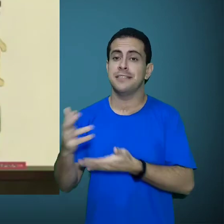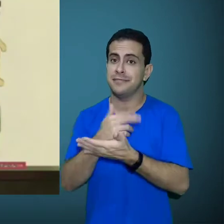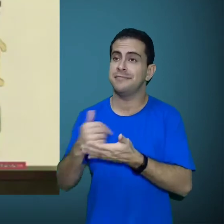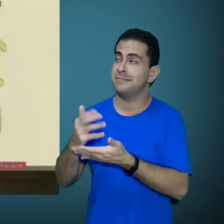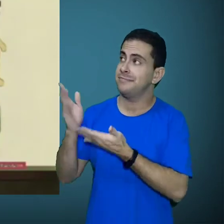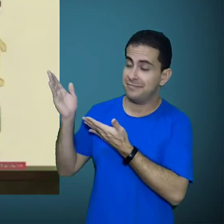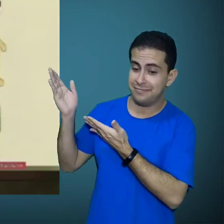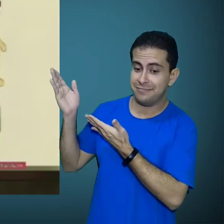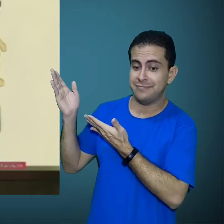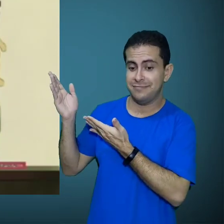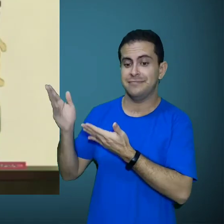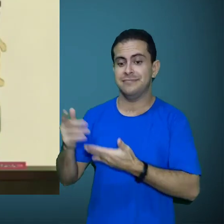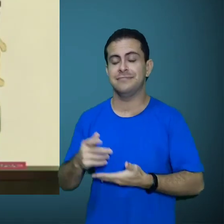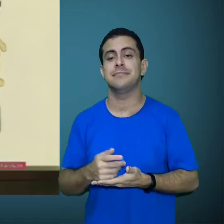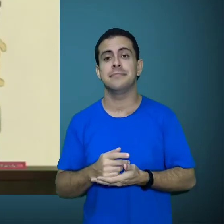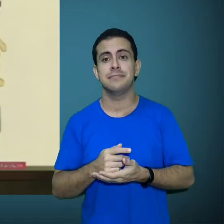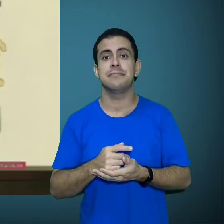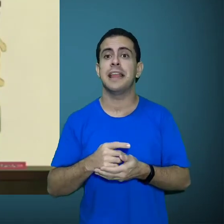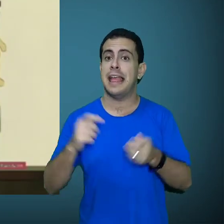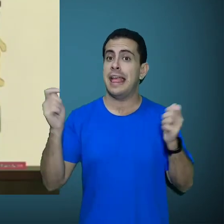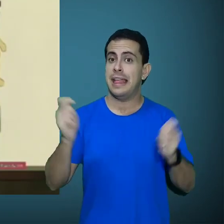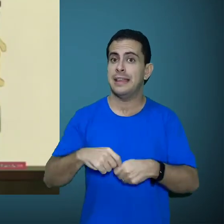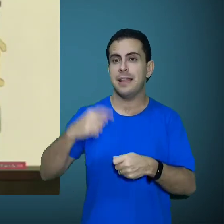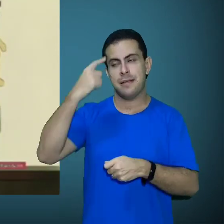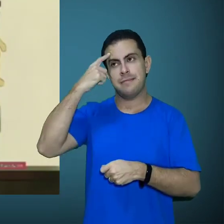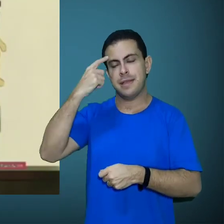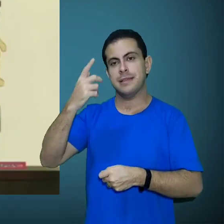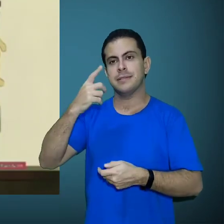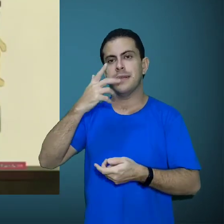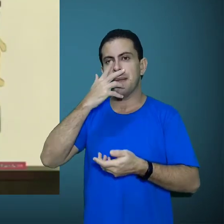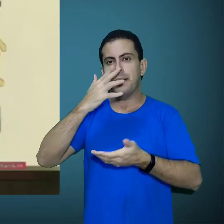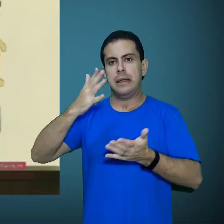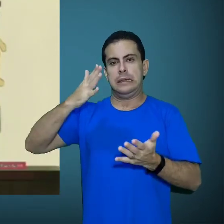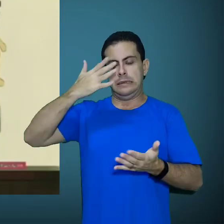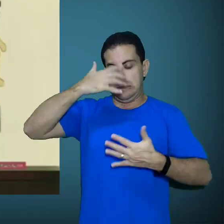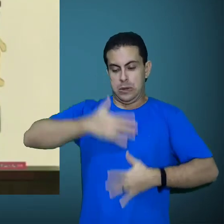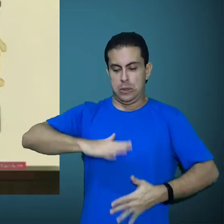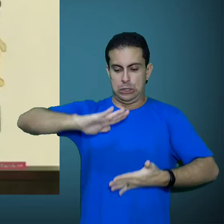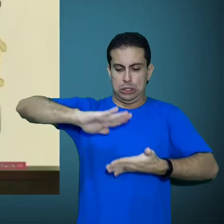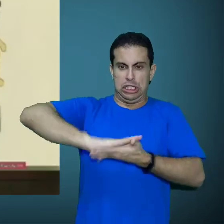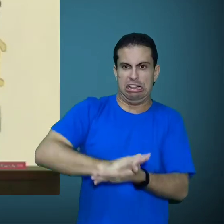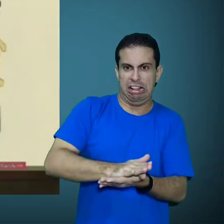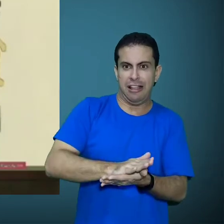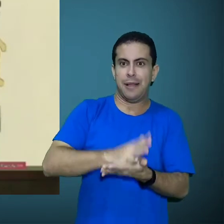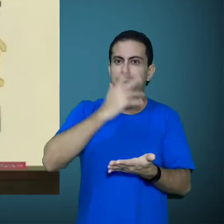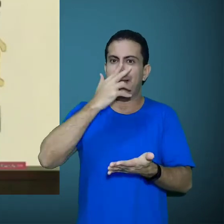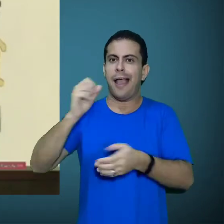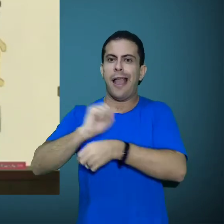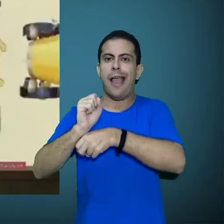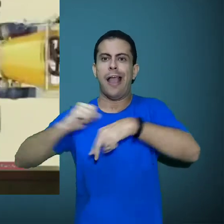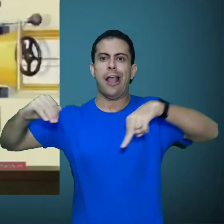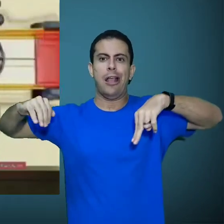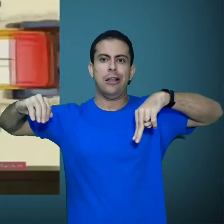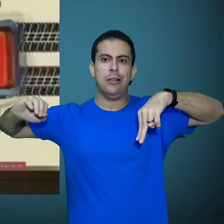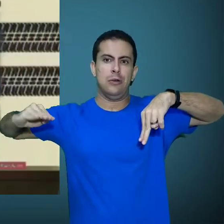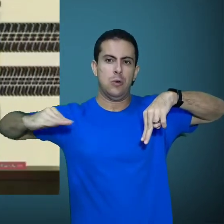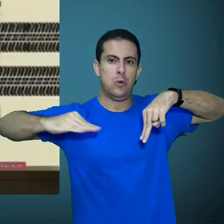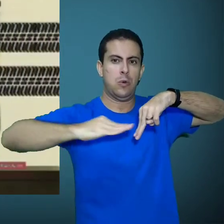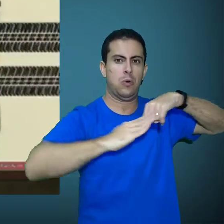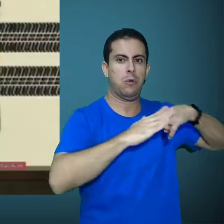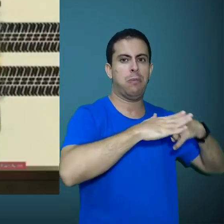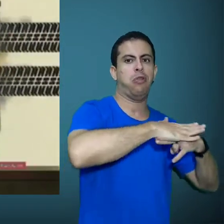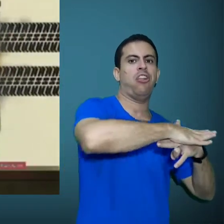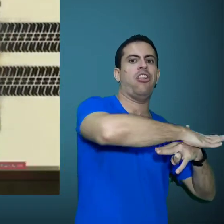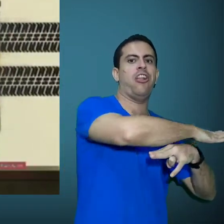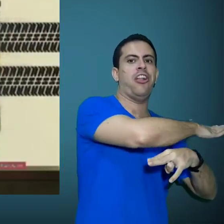de representar as figuras humanas através de diferentes ângulos dava-lhes uma aparência achatada e retorcida, como se tivessem sido atropeladas.